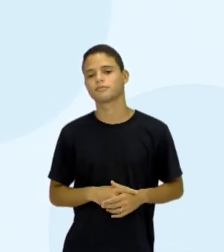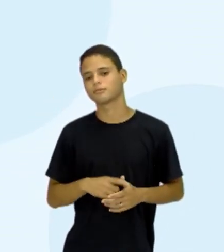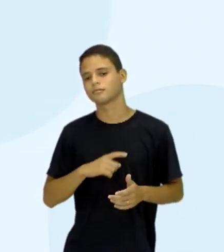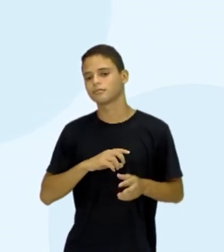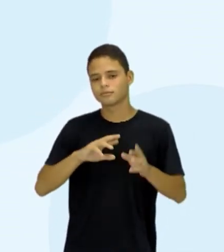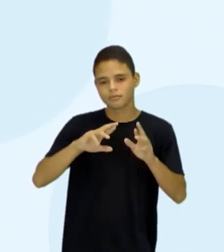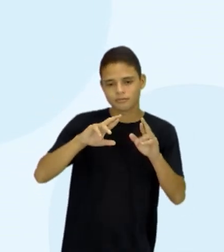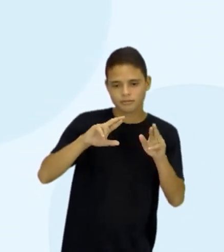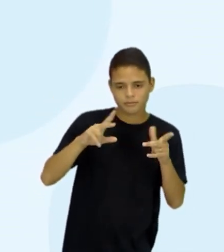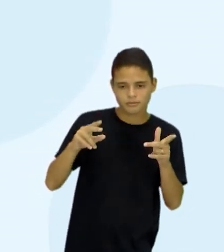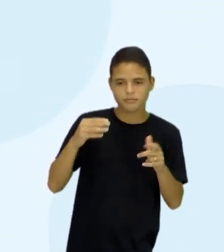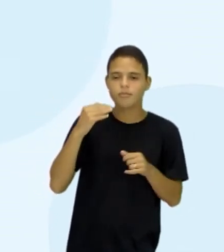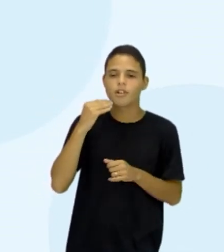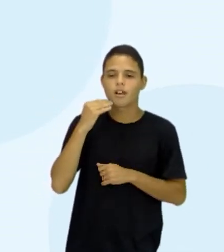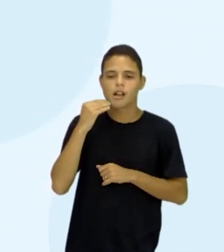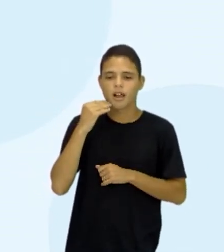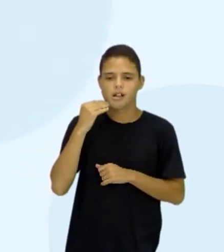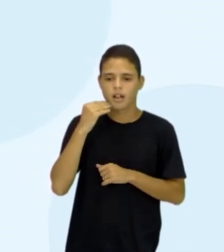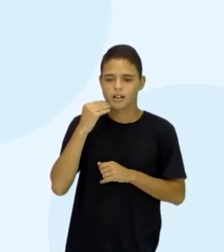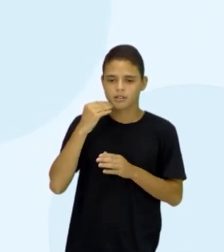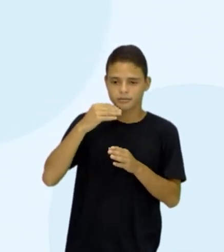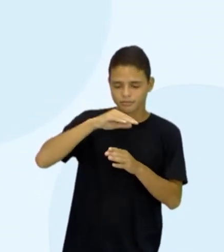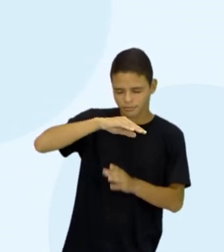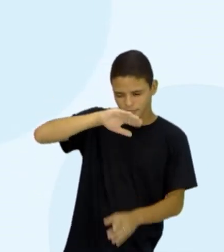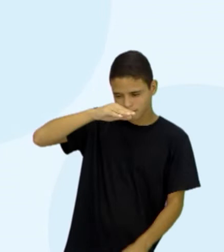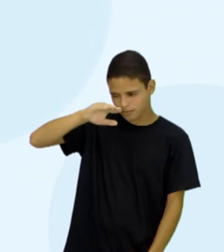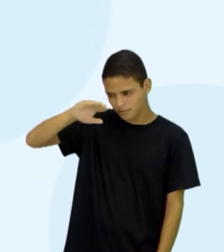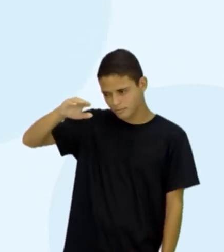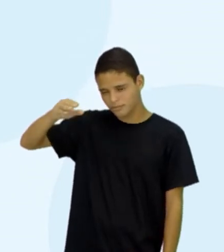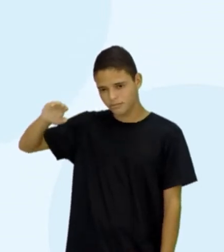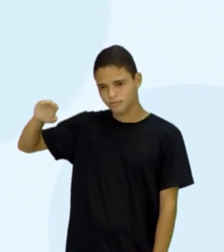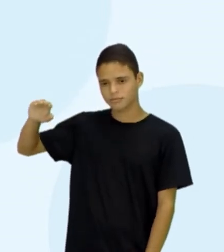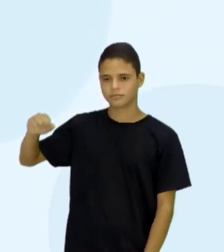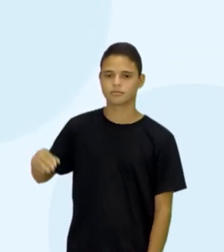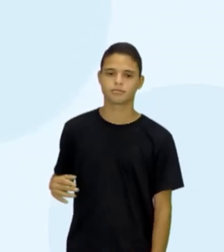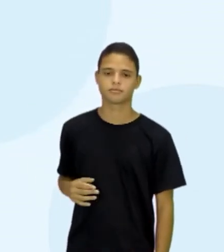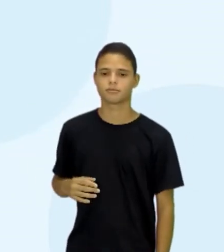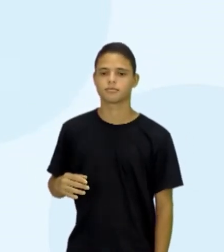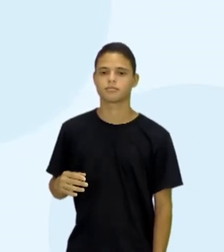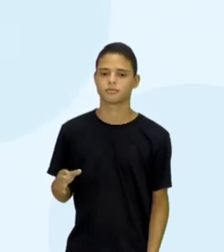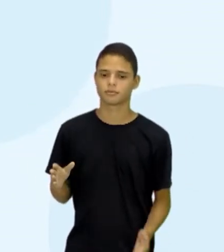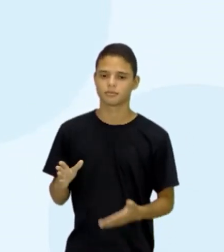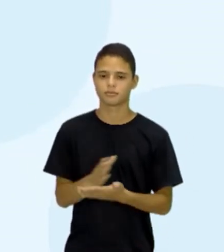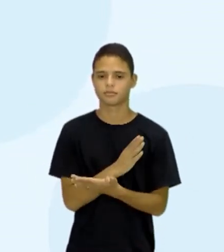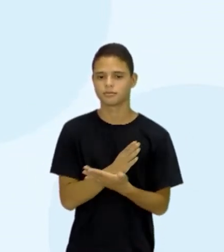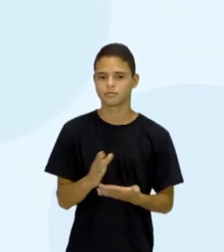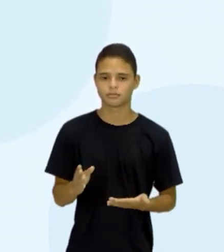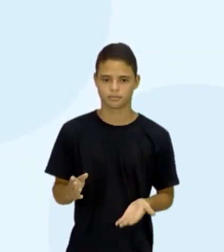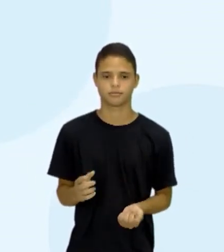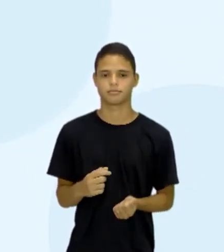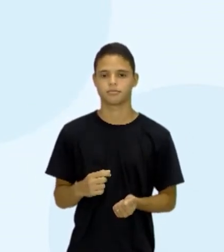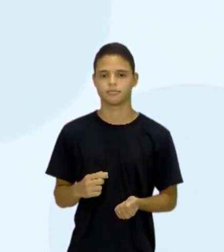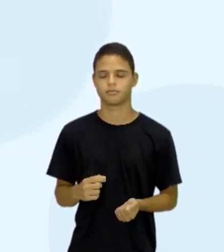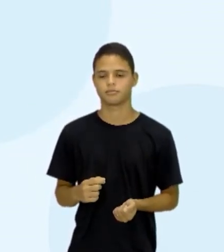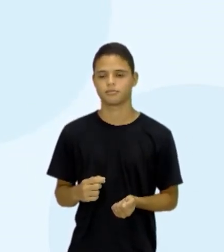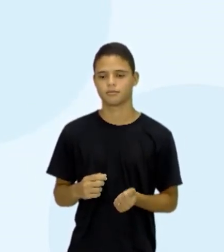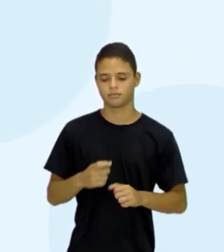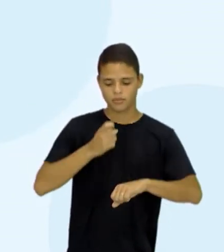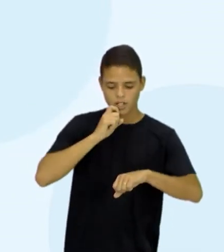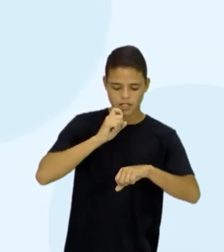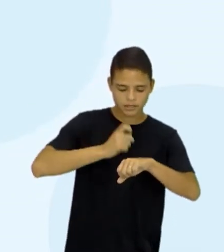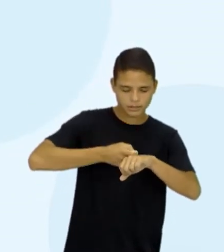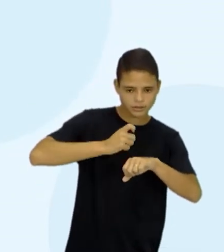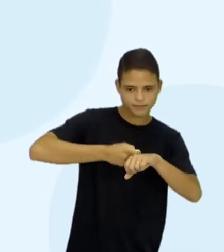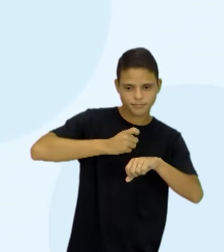várias deformaçõezinhas ali. Aquilo ali corresponde às deformações de regiões montanhosas aí, ou